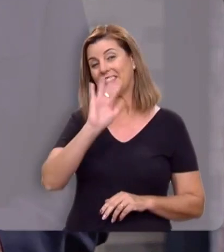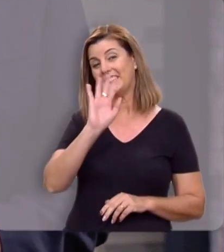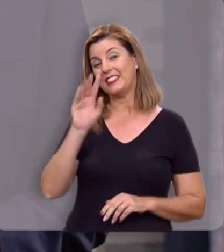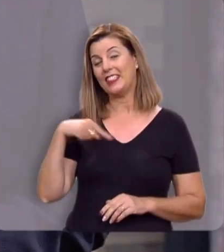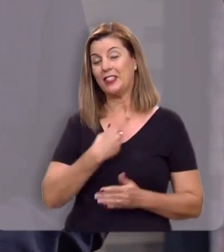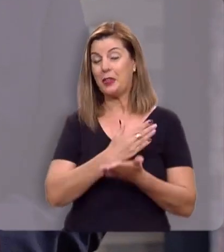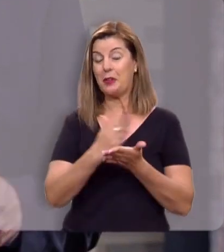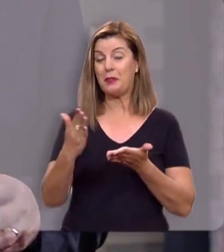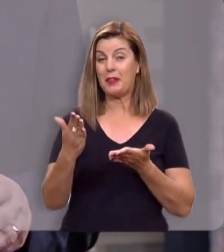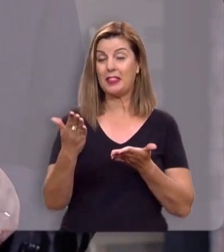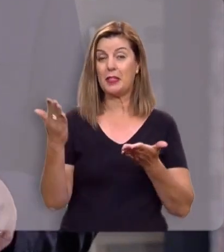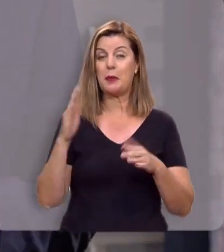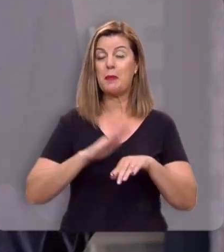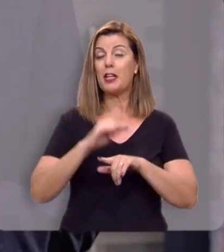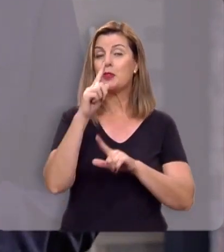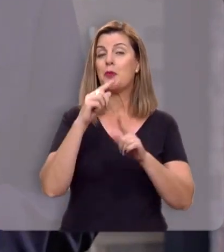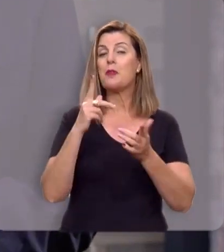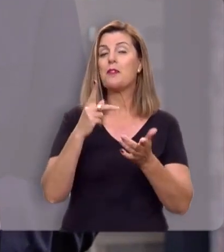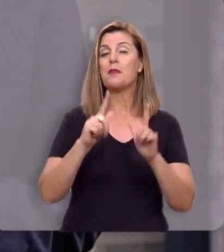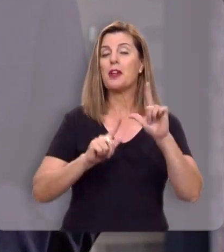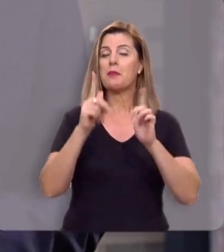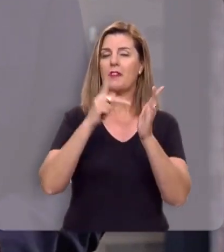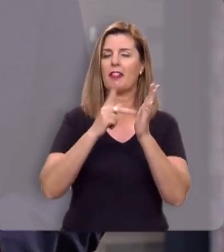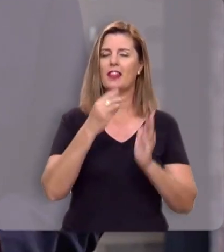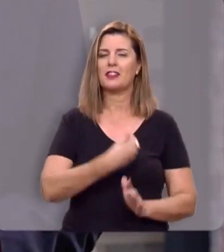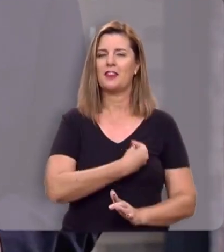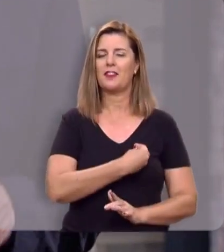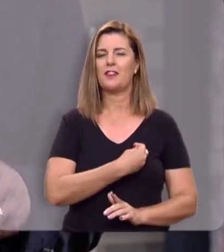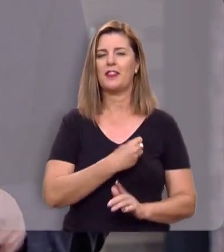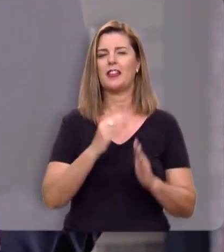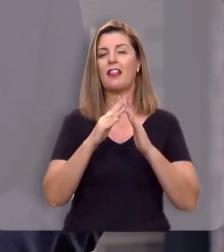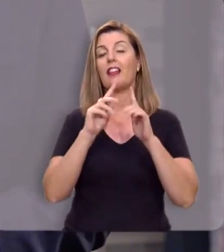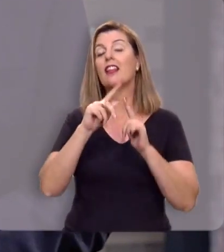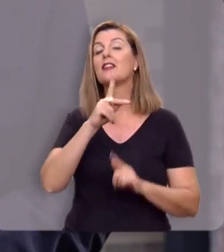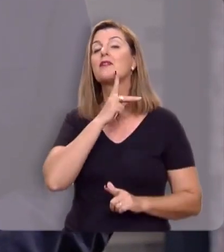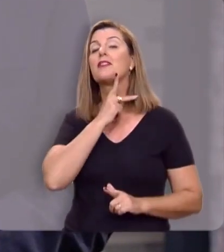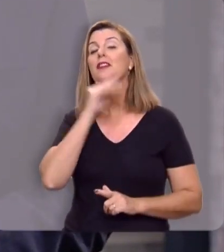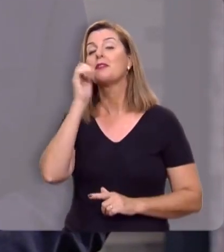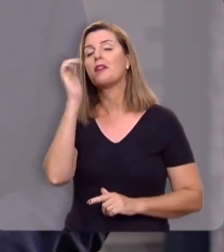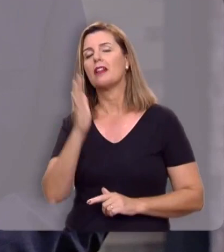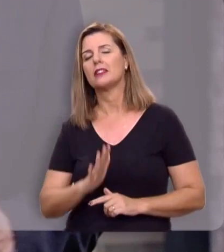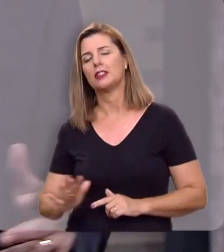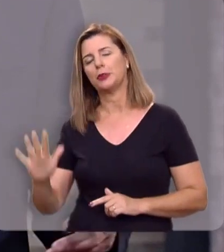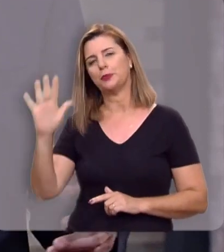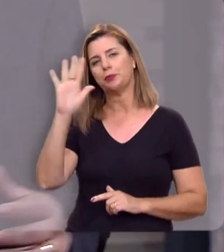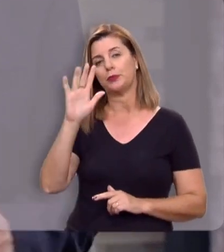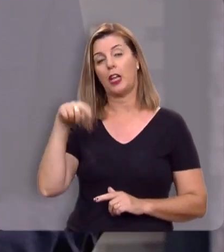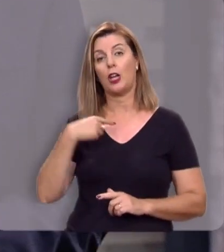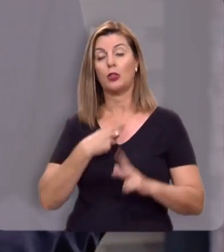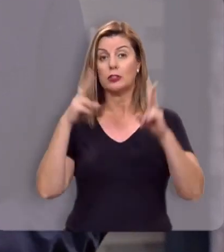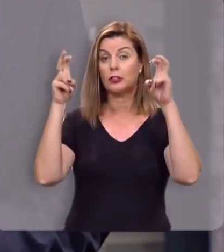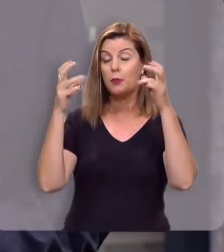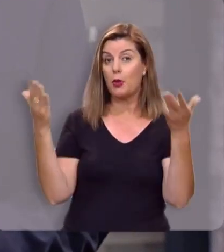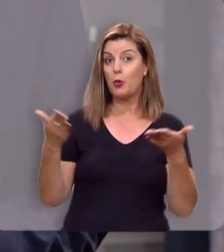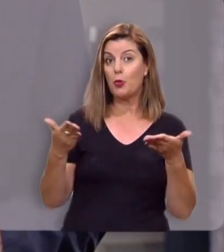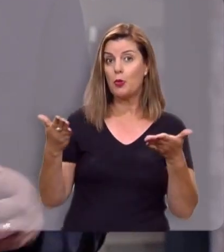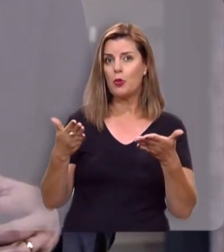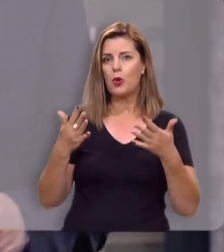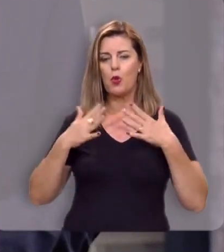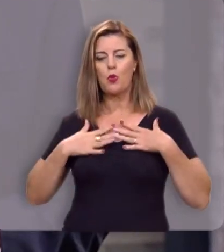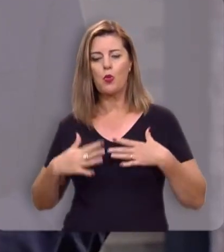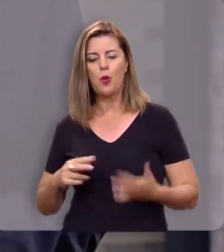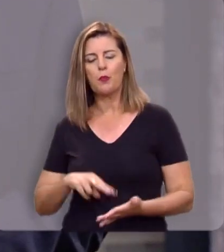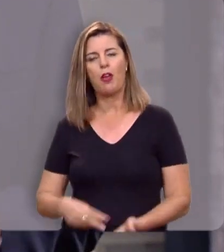Olá, começamos mais um Verdade e Vida, programa da Igreja Presbiteriana do Brasil. A nossa temática de hoje, o corpo